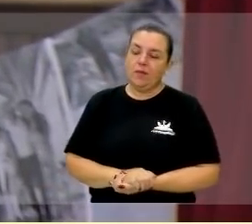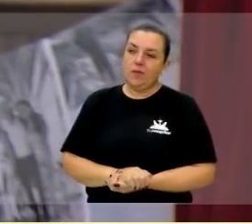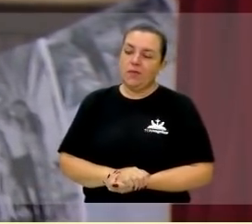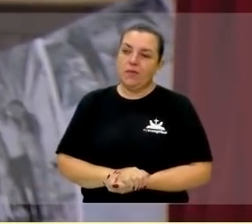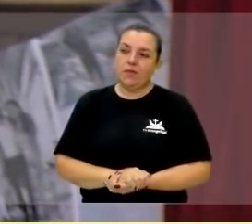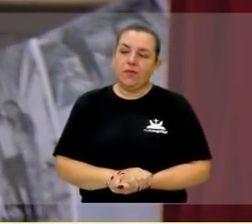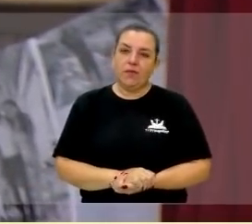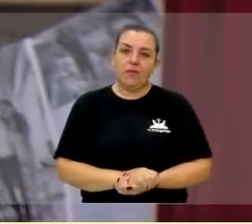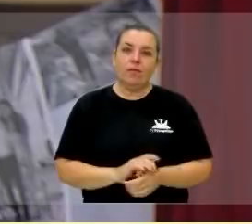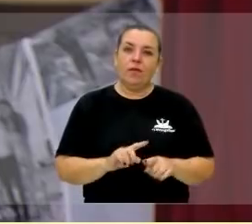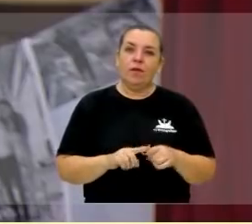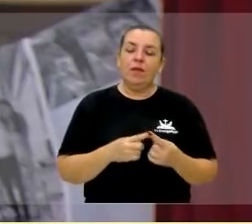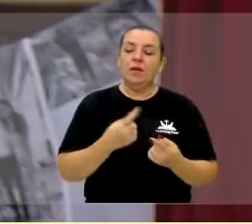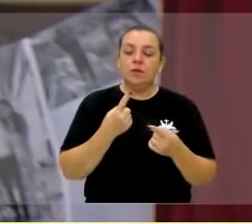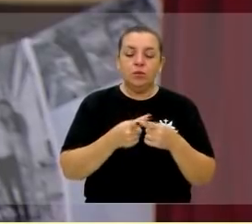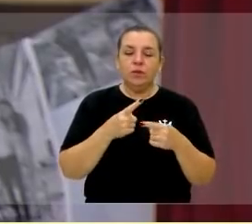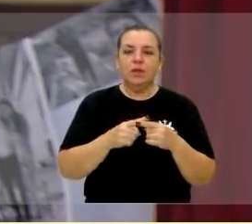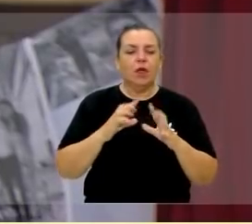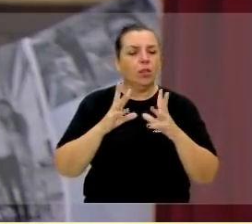Mas o que é tudo isso?